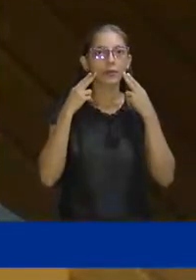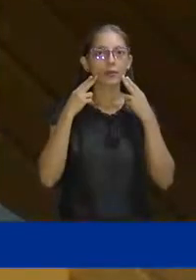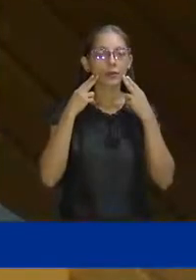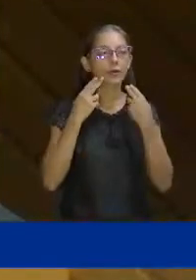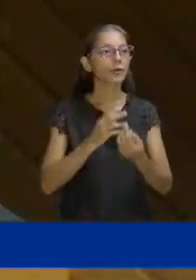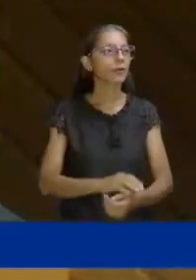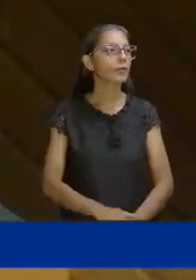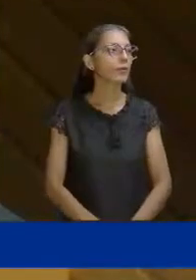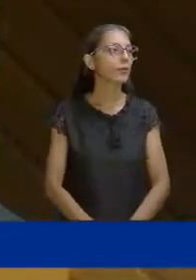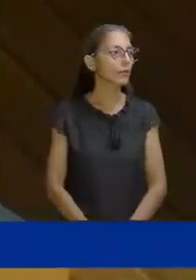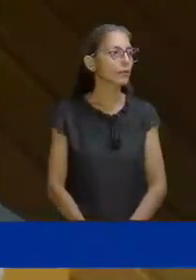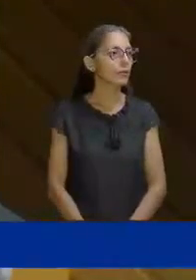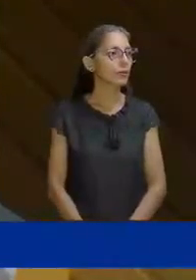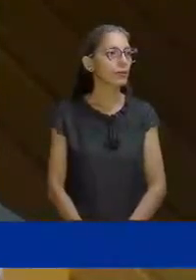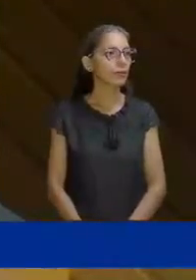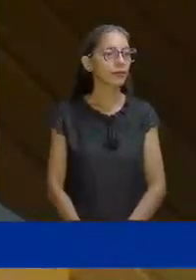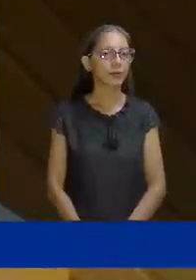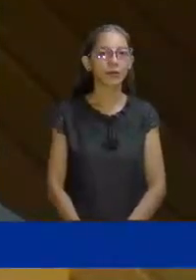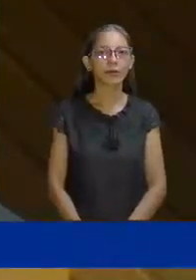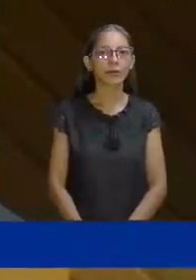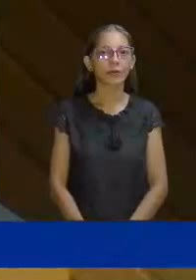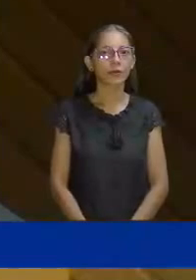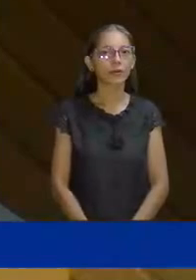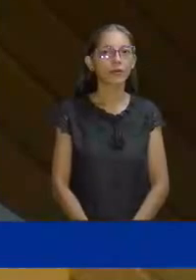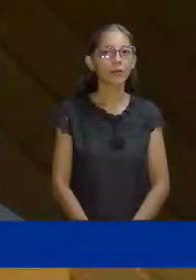do Tenente Tomé.